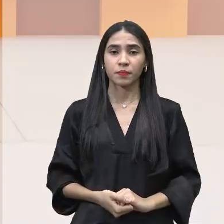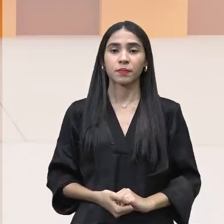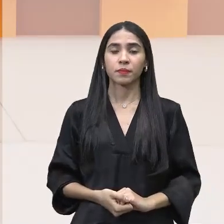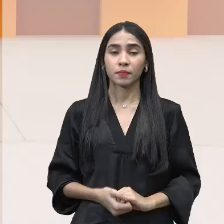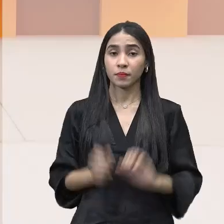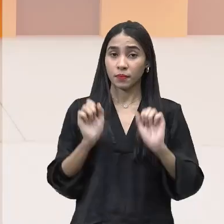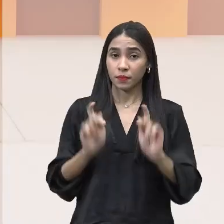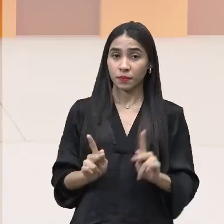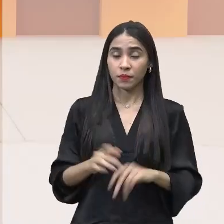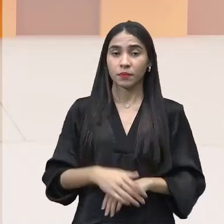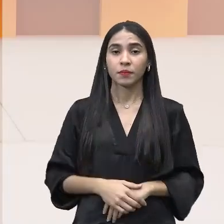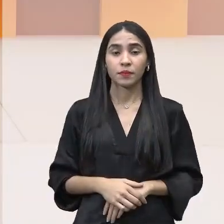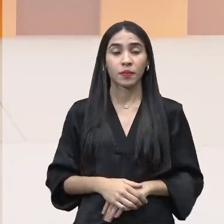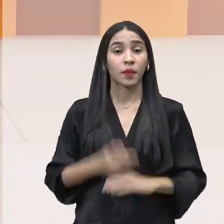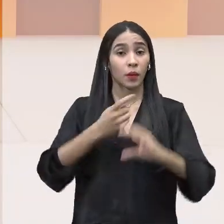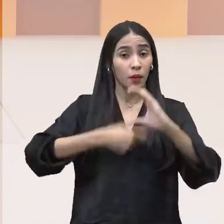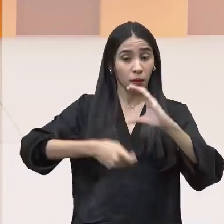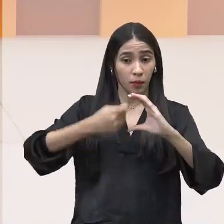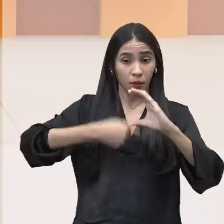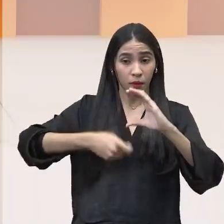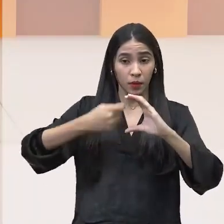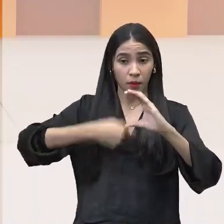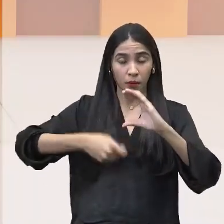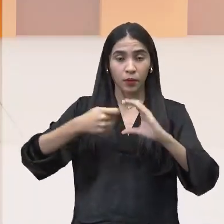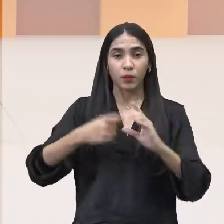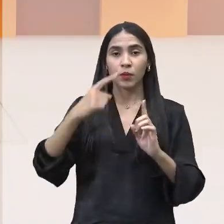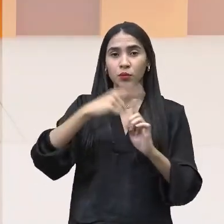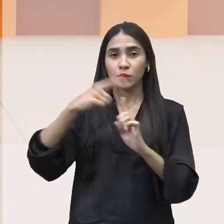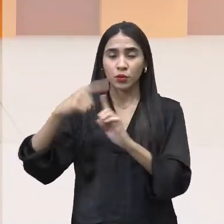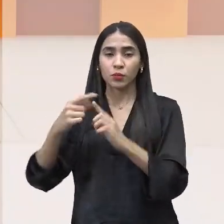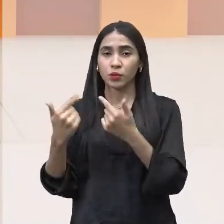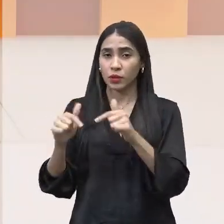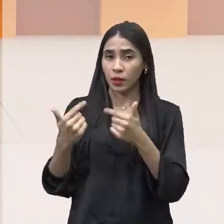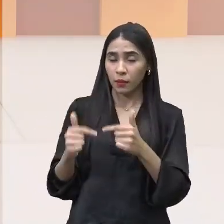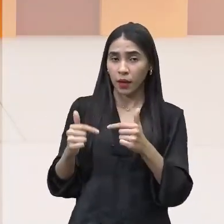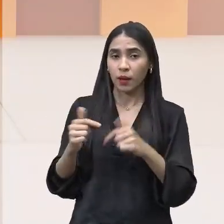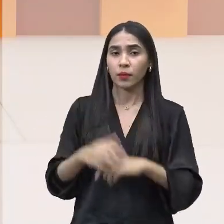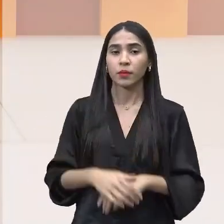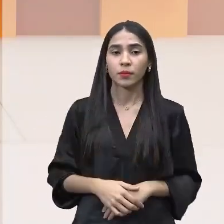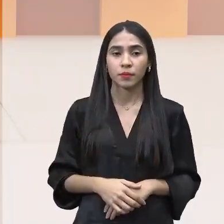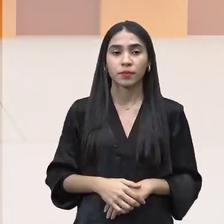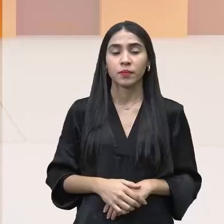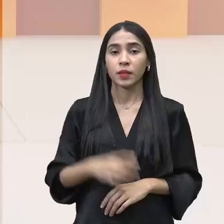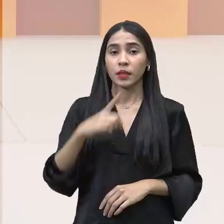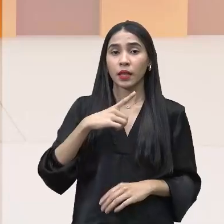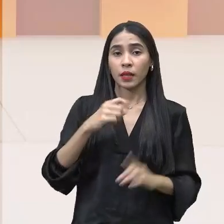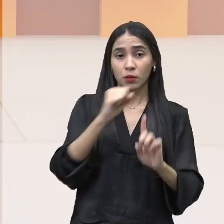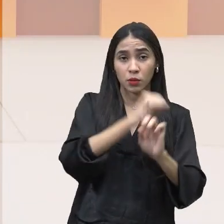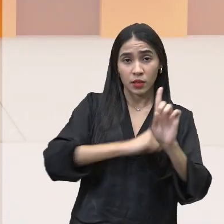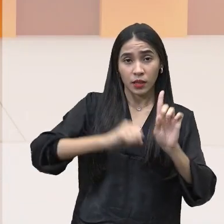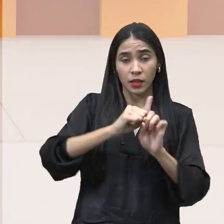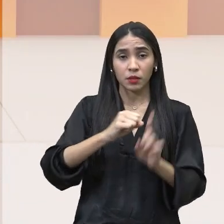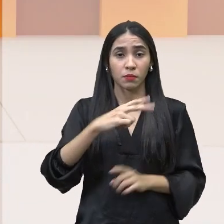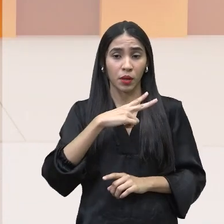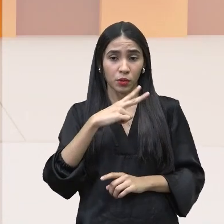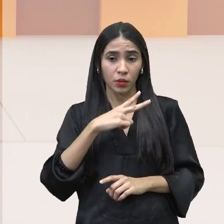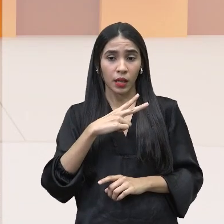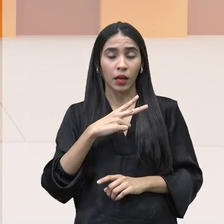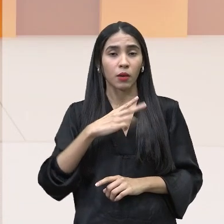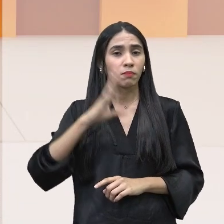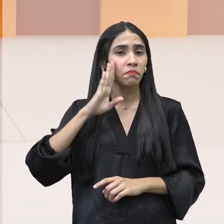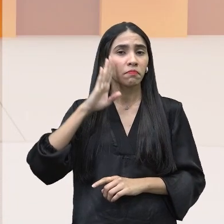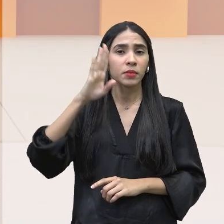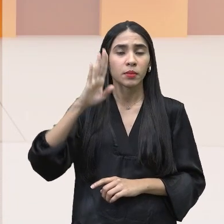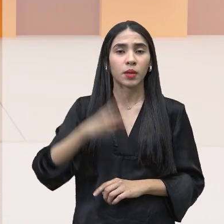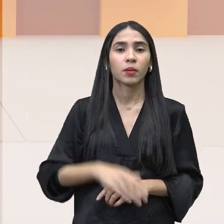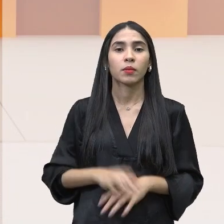Muito bem. Então, isso é o capitalismo, esse modo de produção que tem a sociedade privada como ponto